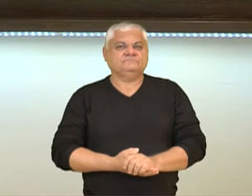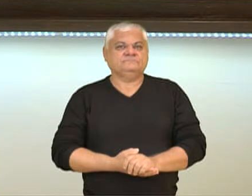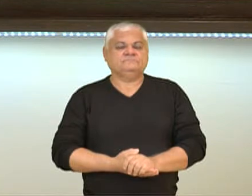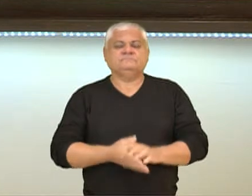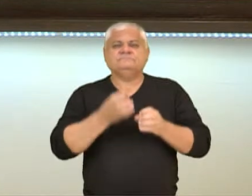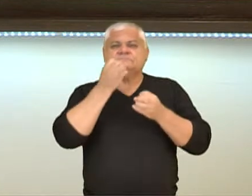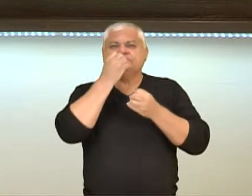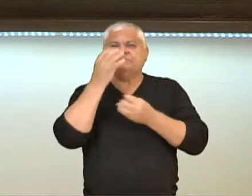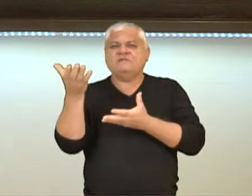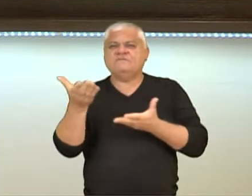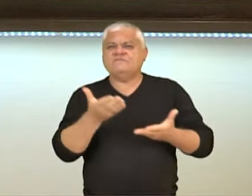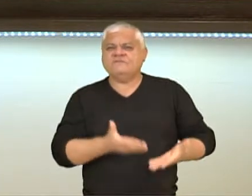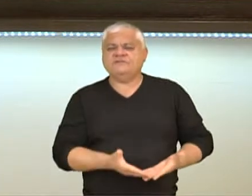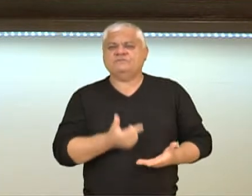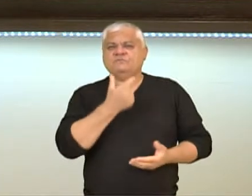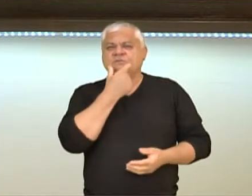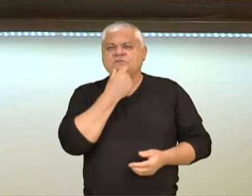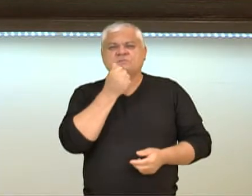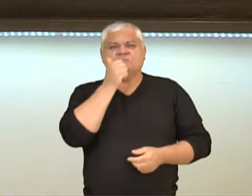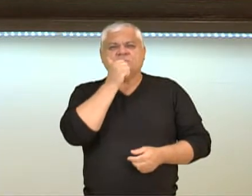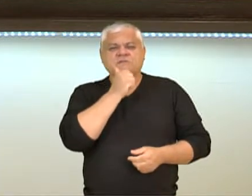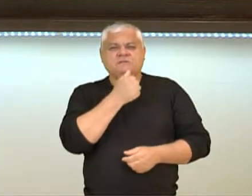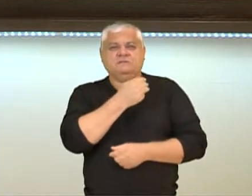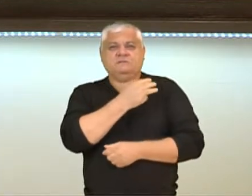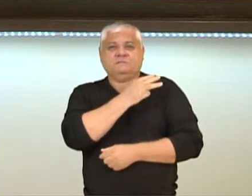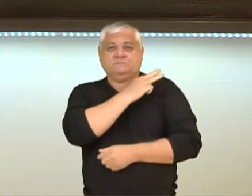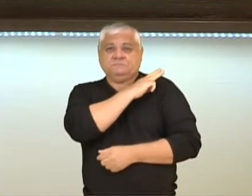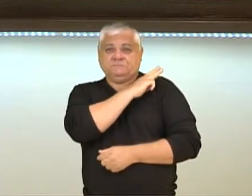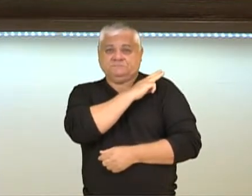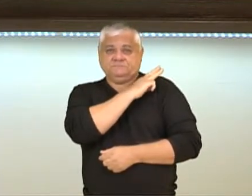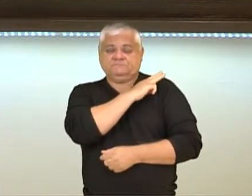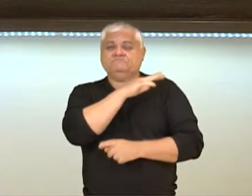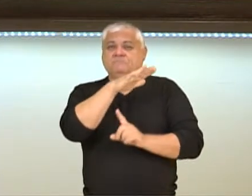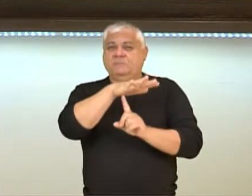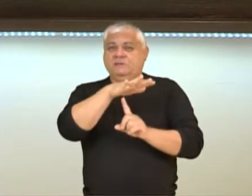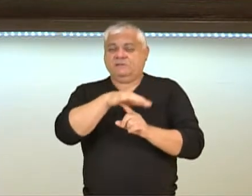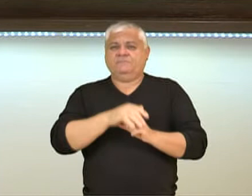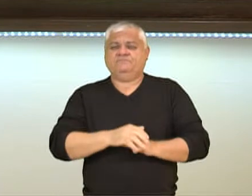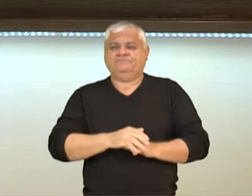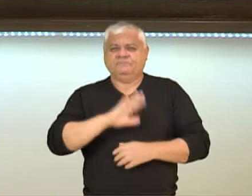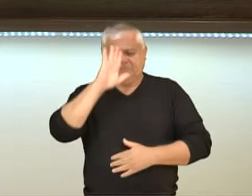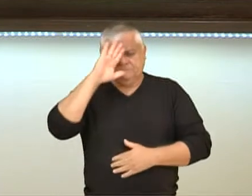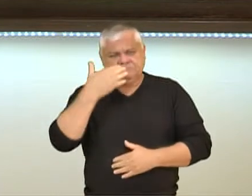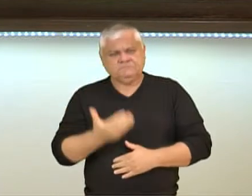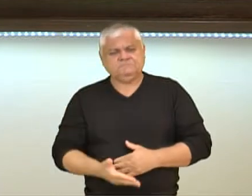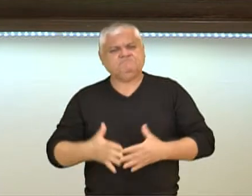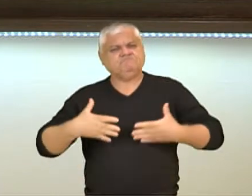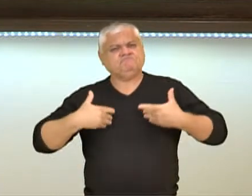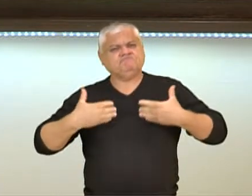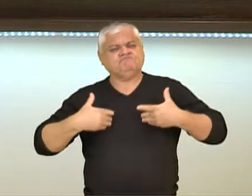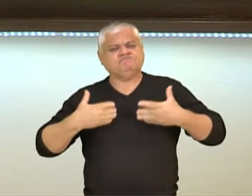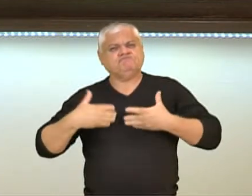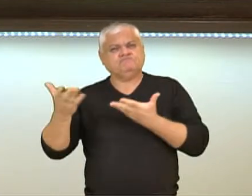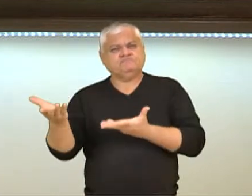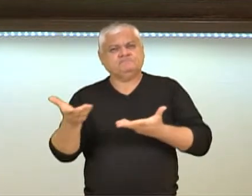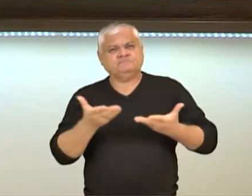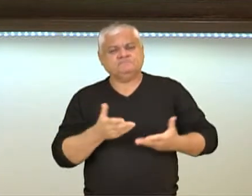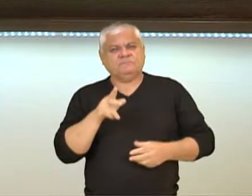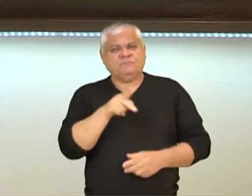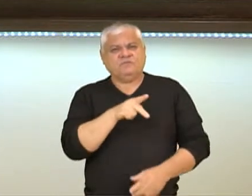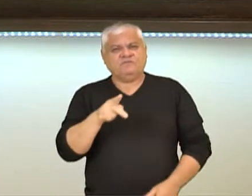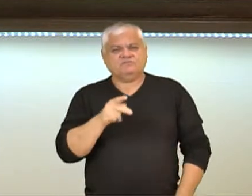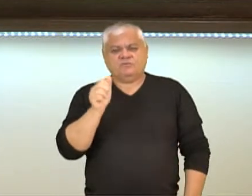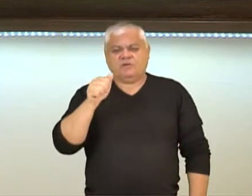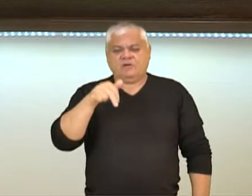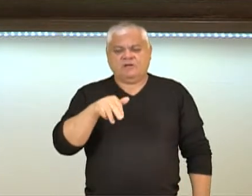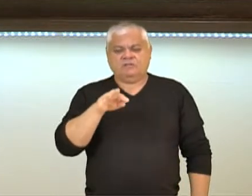Sejam sempre bem-vindos, senhoras e senhores da terceira série do Paraná. É sempre uma honra e uma alegria recebê-los aqui. Eu sou o professor